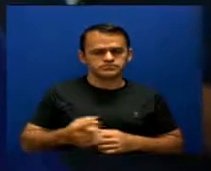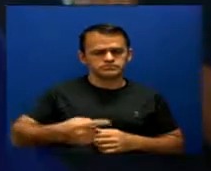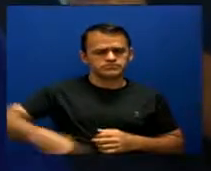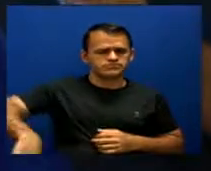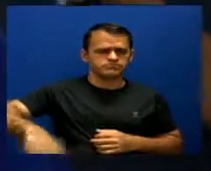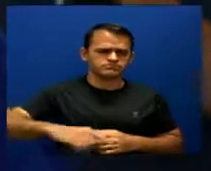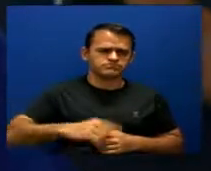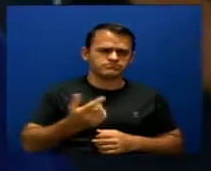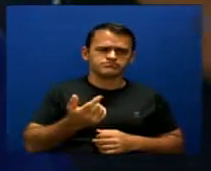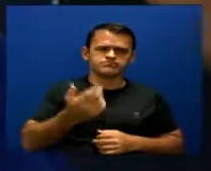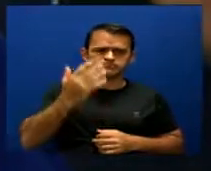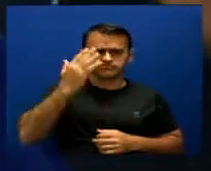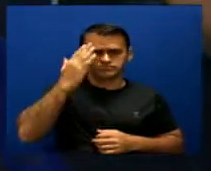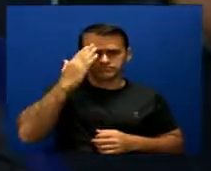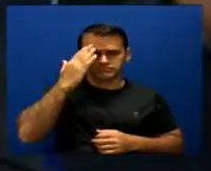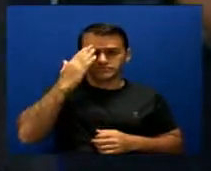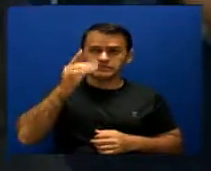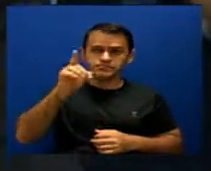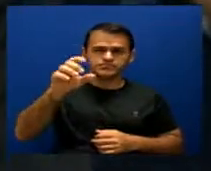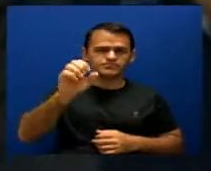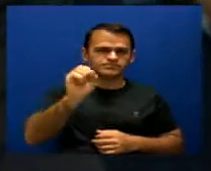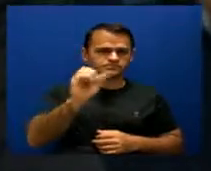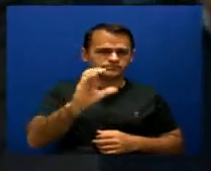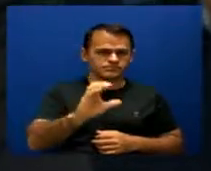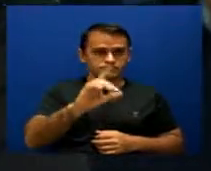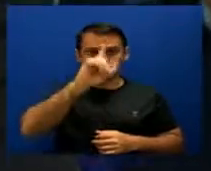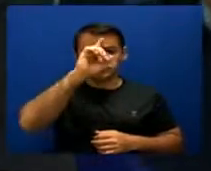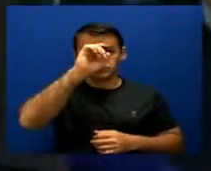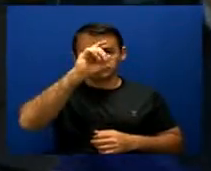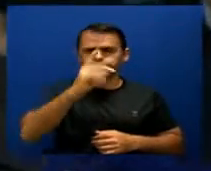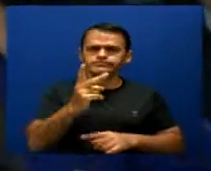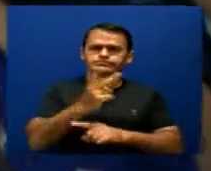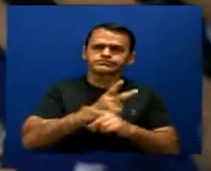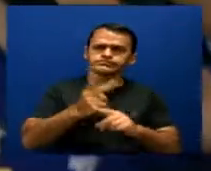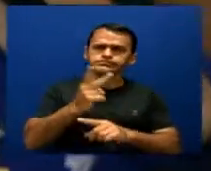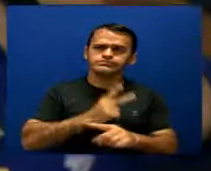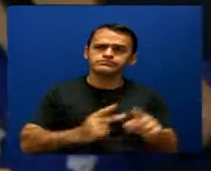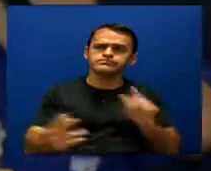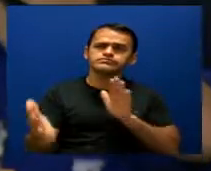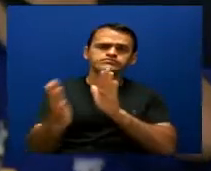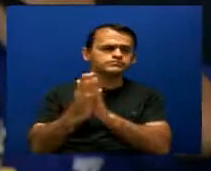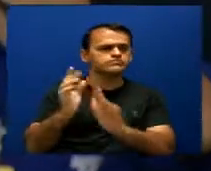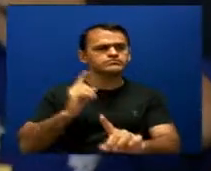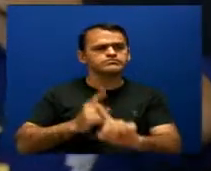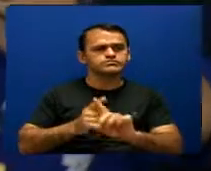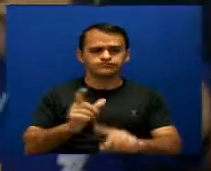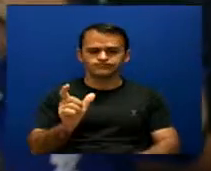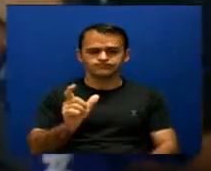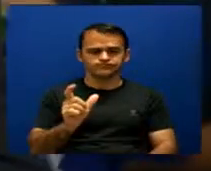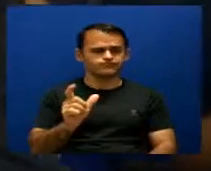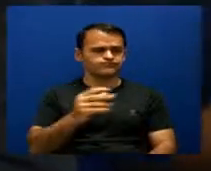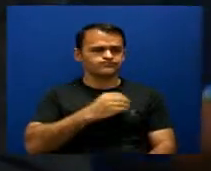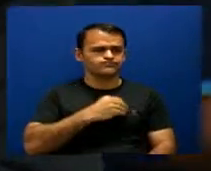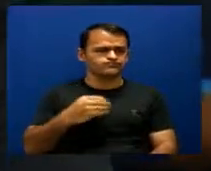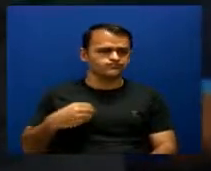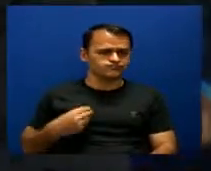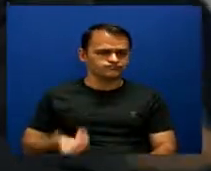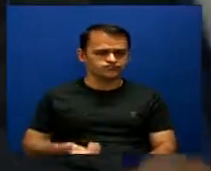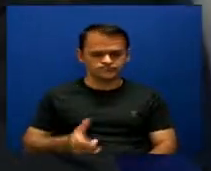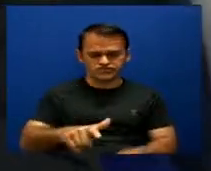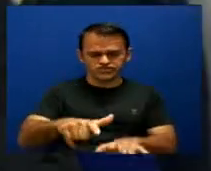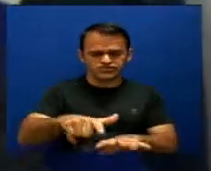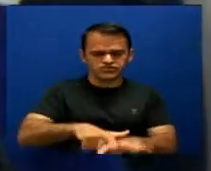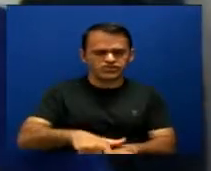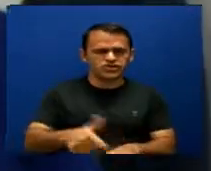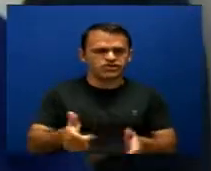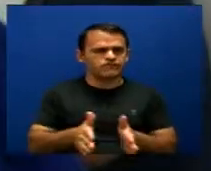que sabe, aqueles que procuram a Santa Casa, Fausto Pérez, é quem não tem convênio mesmo. É o povo que anda de chinelo de dedo, Sim. que anda de ônibus, que